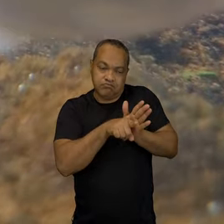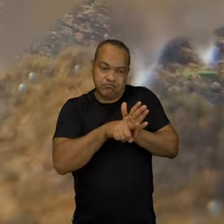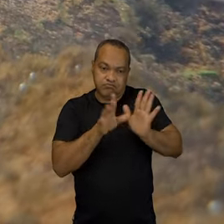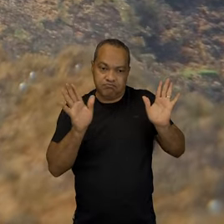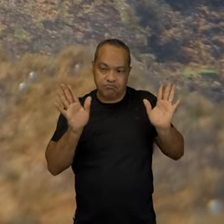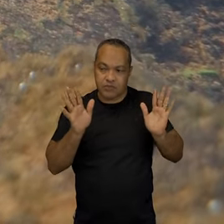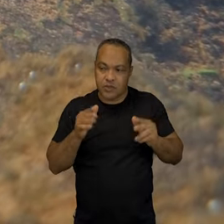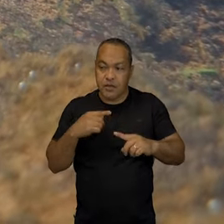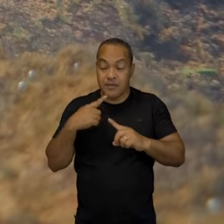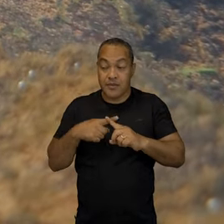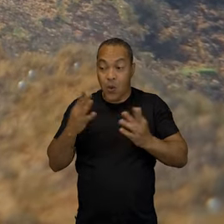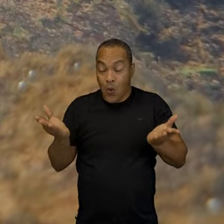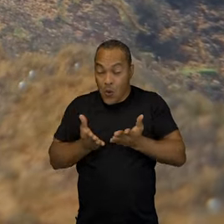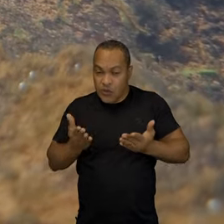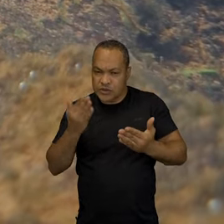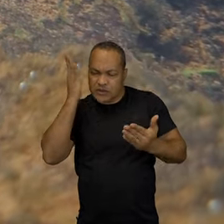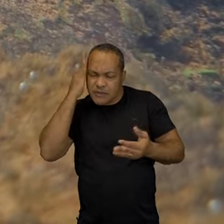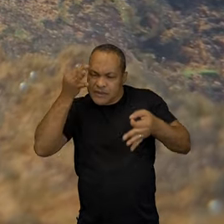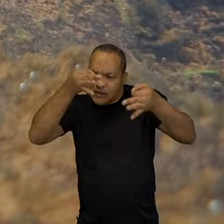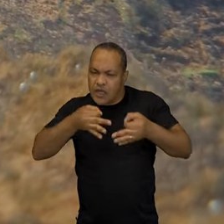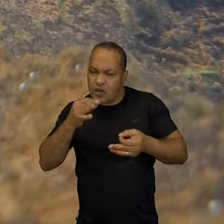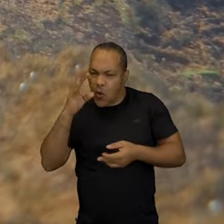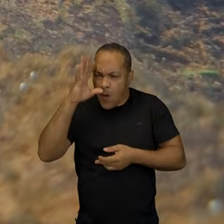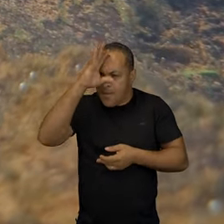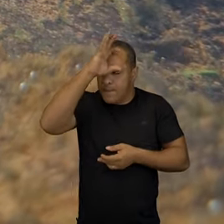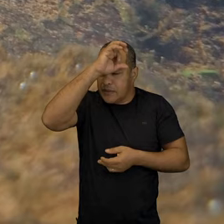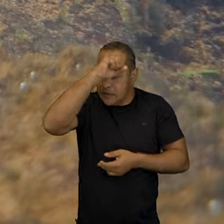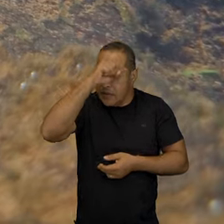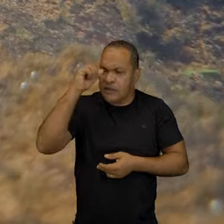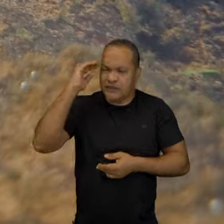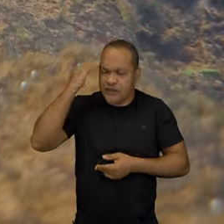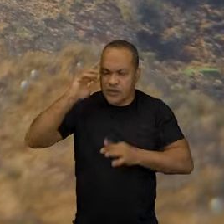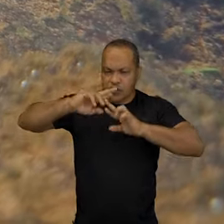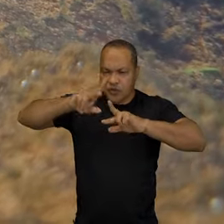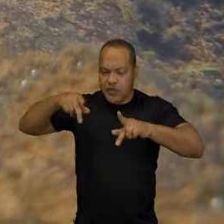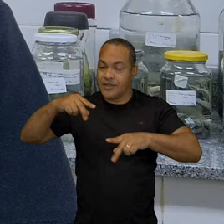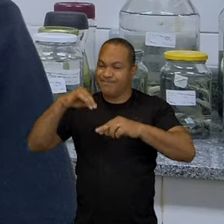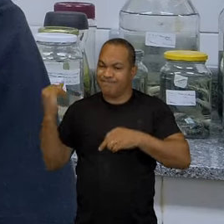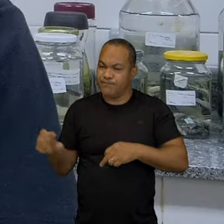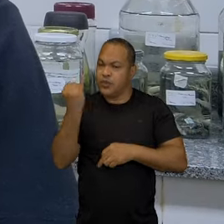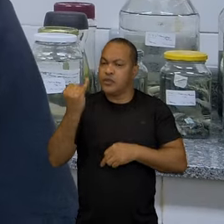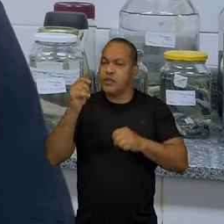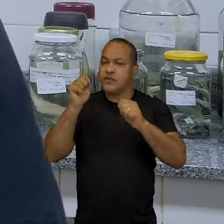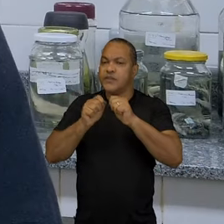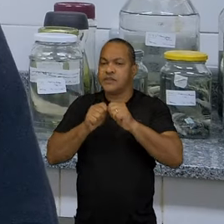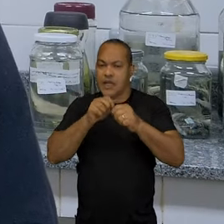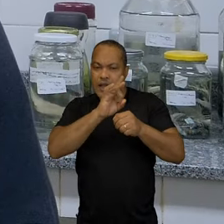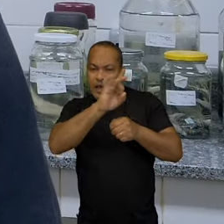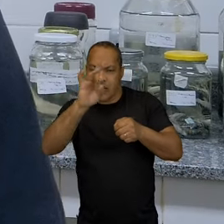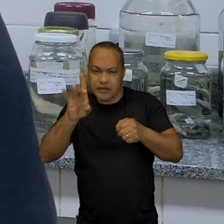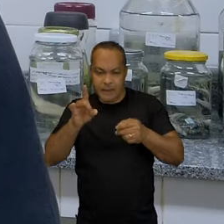futuras. Para que se possa estudar e compreender a biodiversidade, é muito importante que todas as